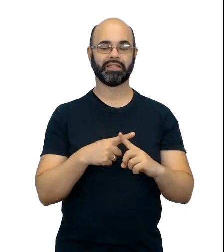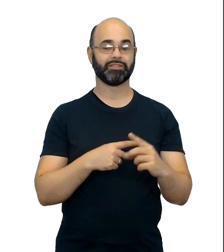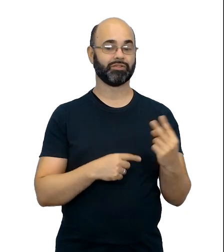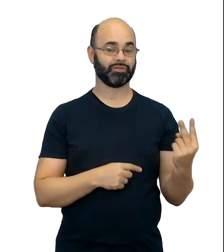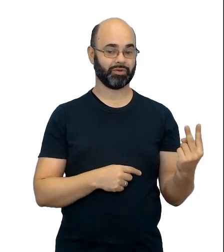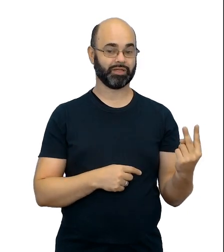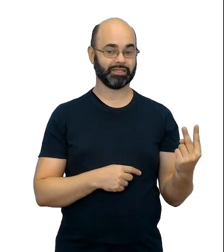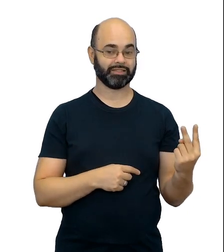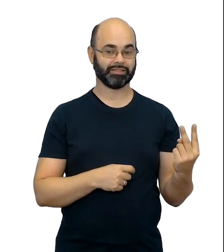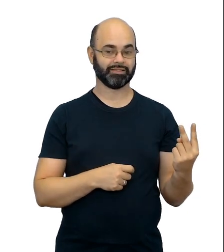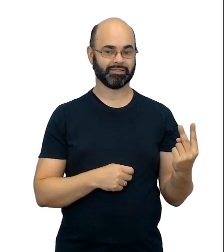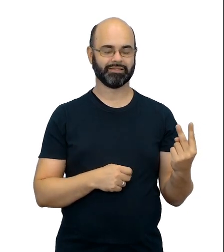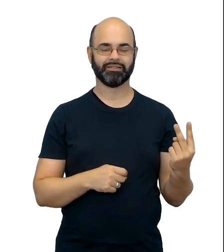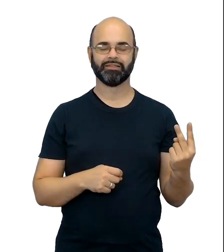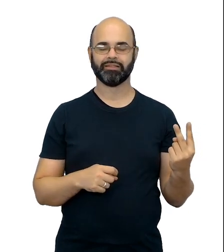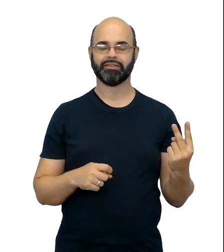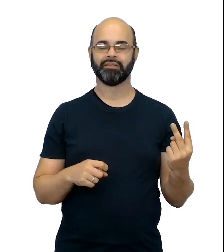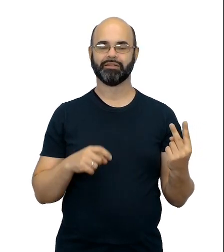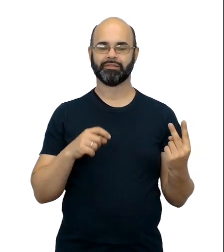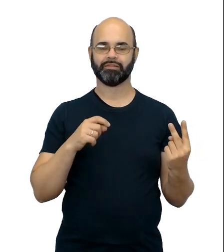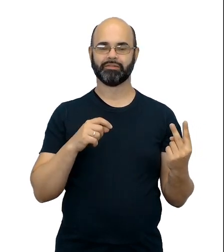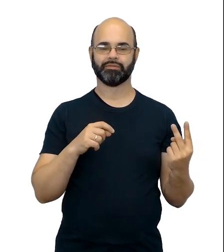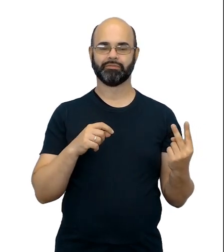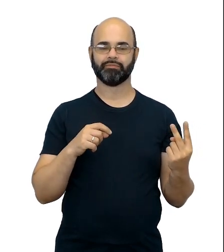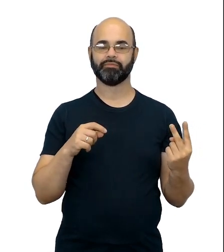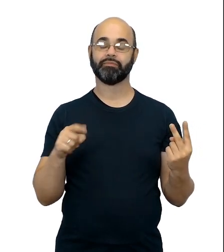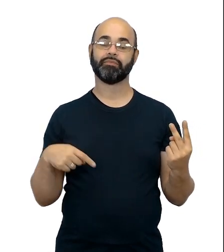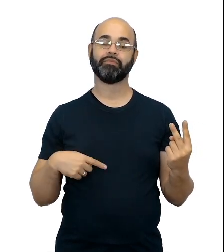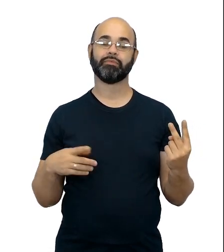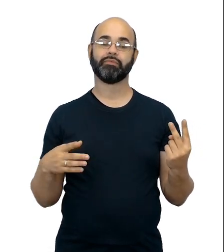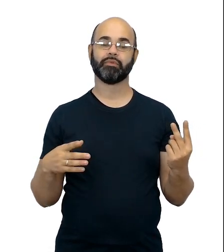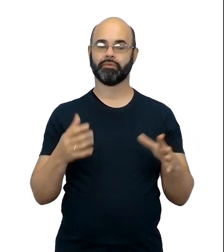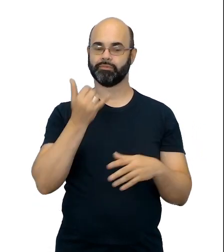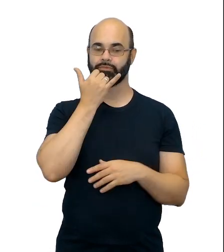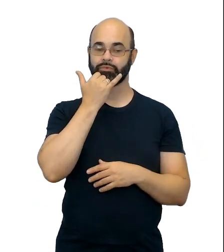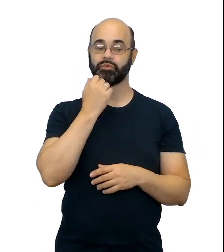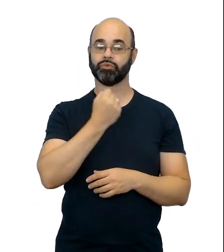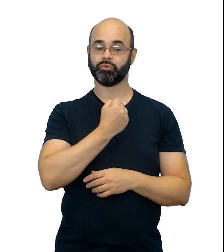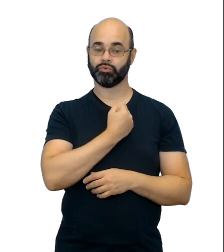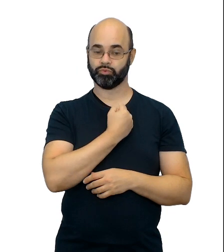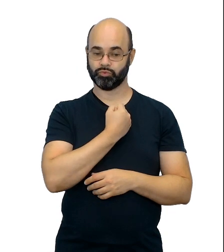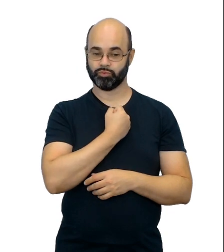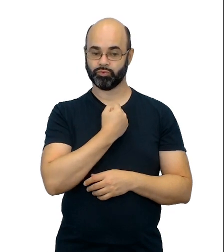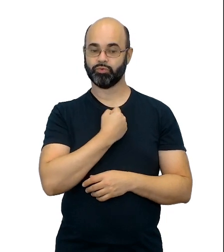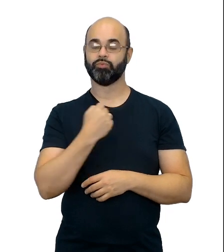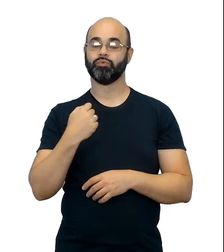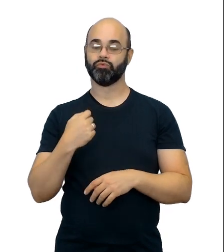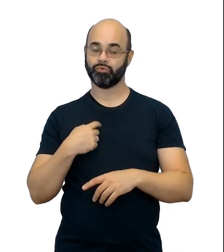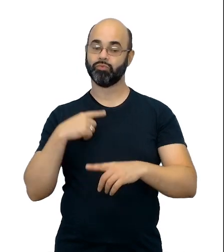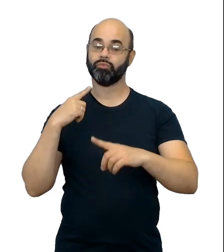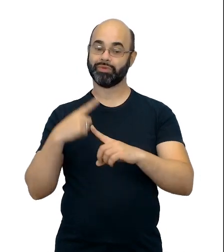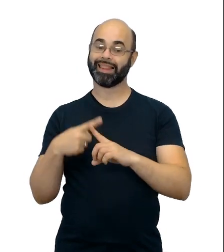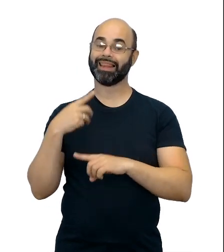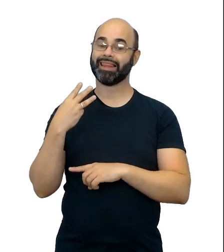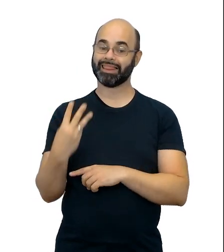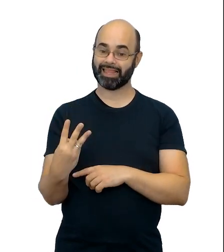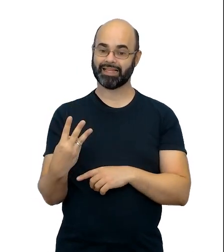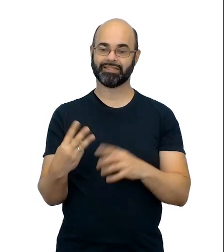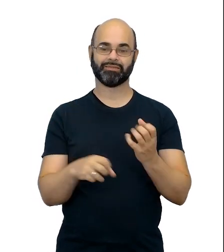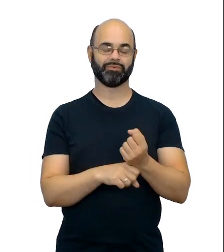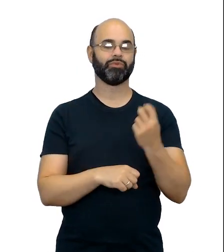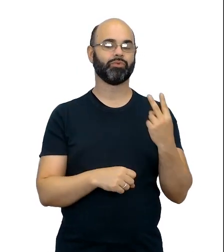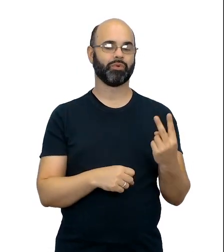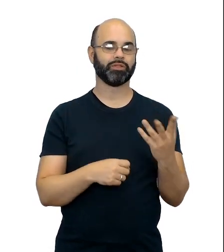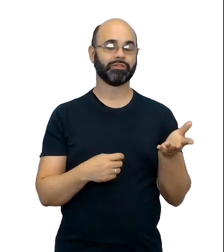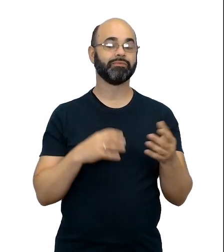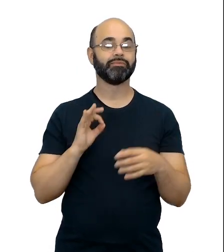multiplicar, devo multiplicar 3 para obter 2, né? Então, eu tenho que multiplicar pela fração 2/3, para